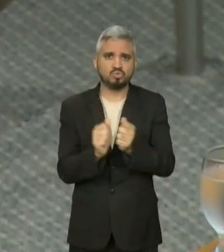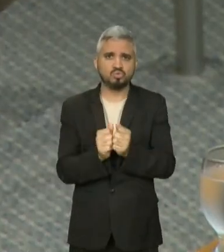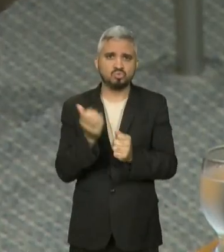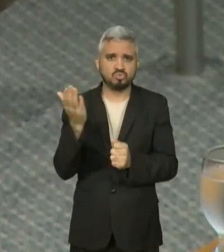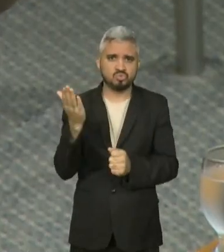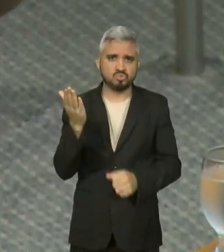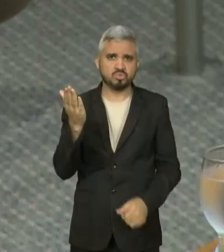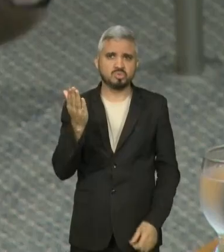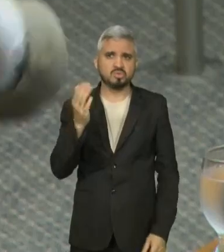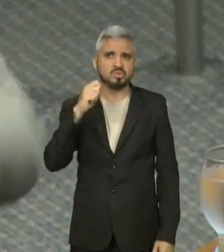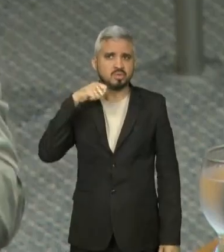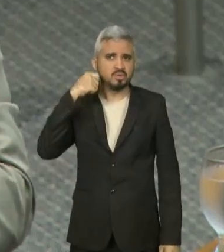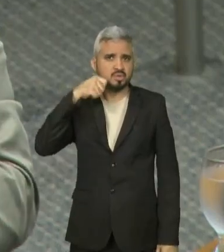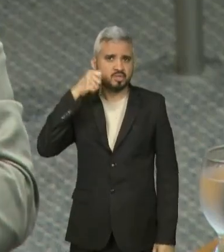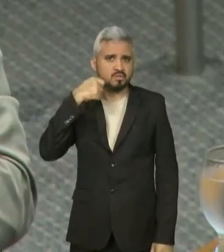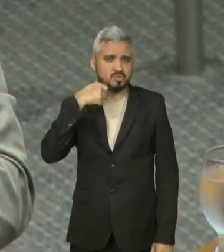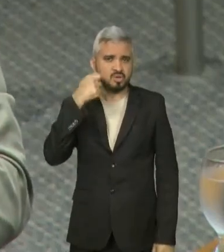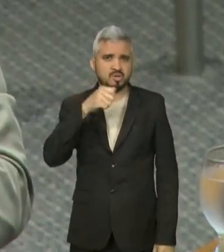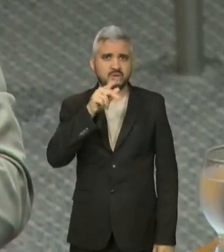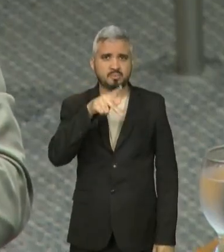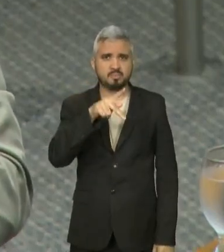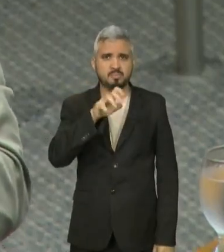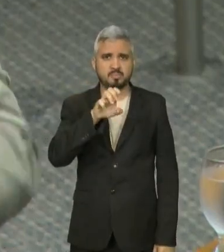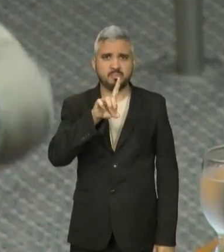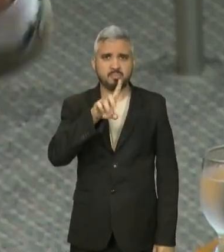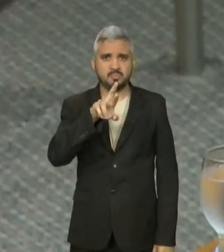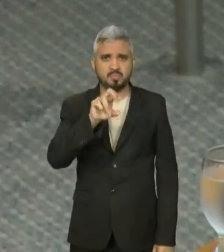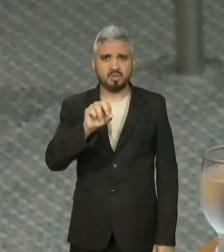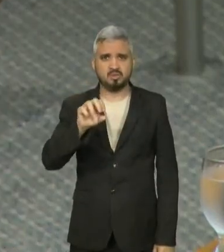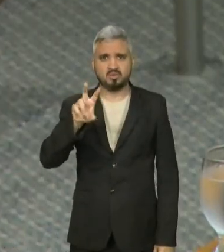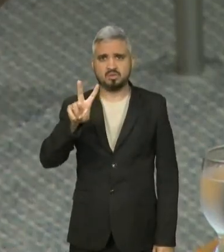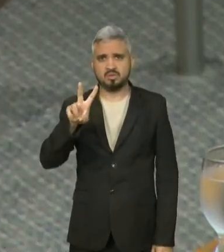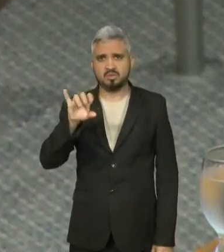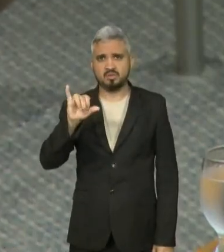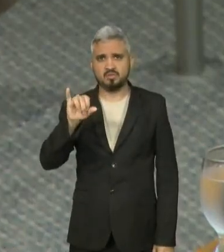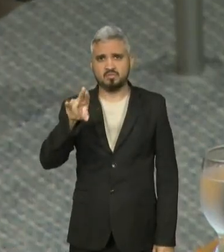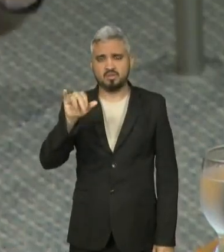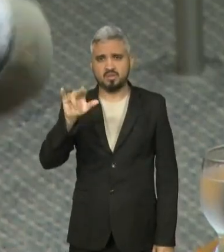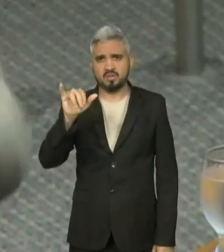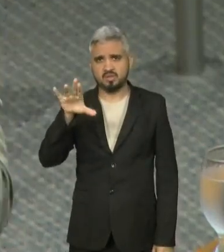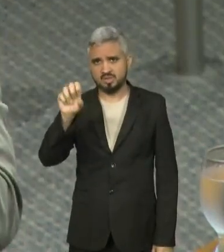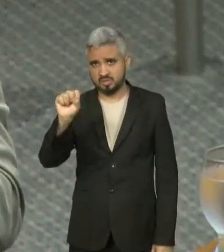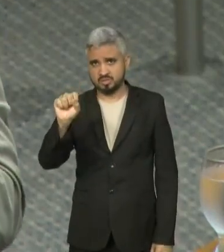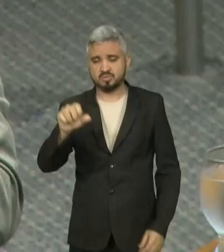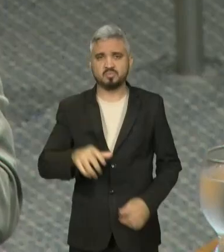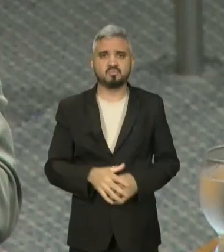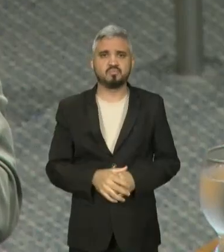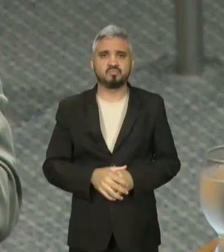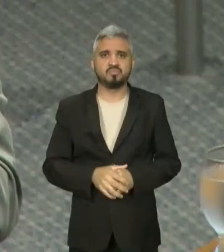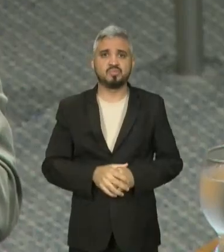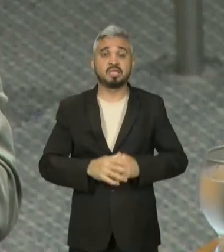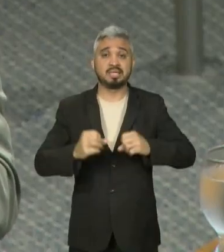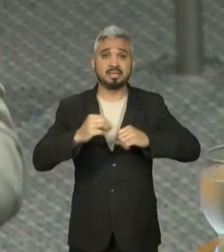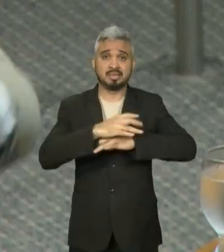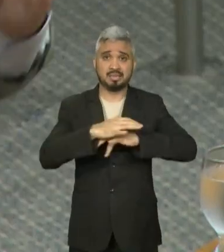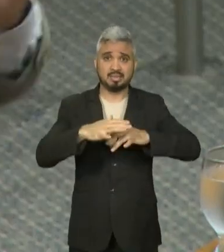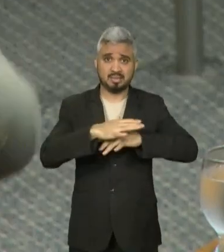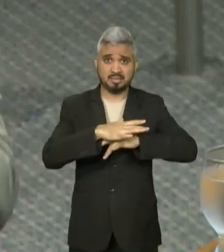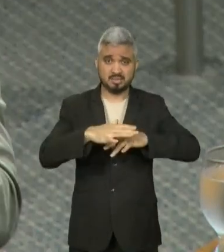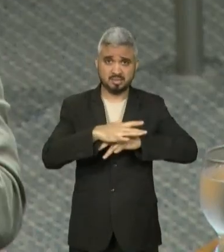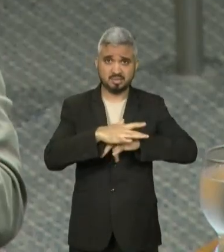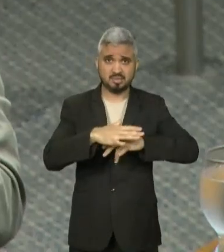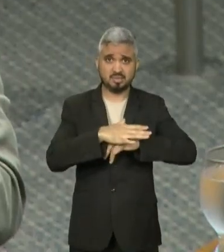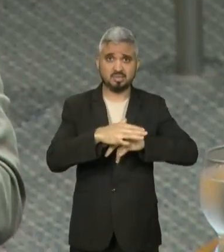o advogado Pedro Vinícius, da cidade de Poção de Pedra, onde ele foi nomeado pelo nosso prefeito Júlio para